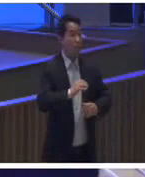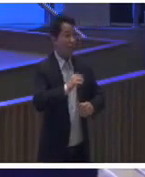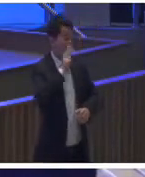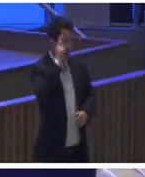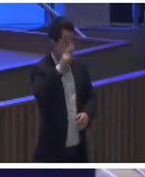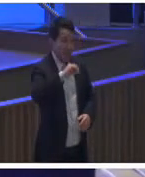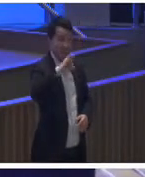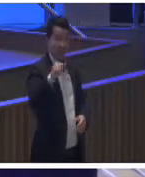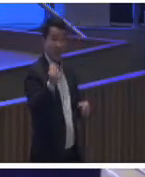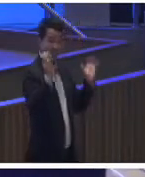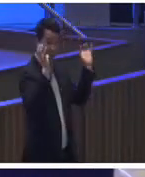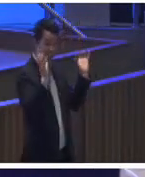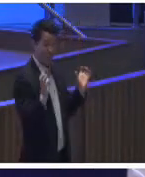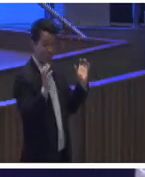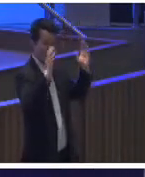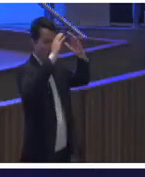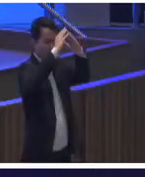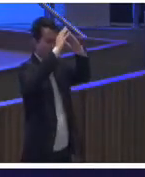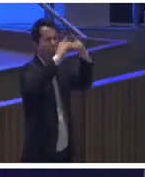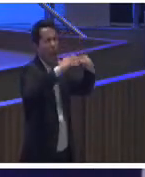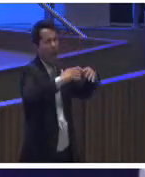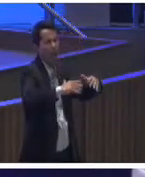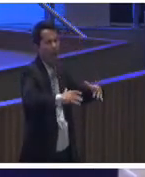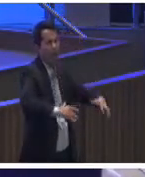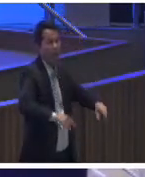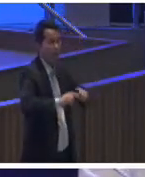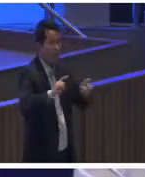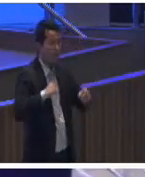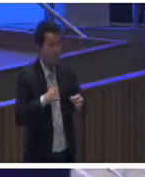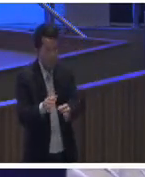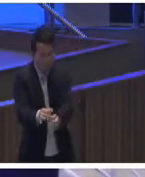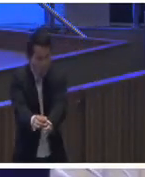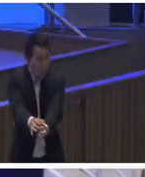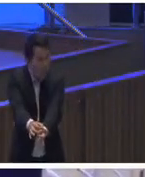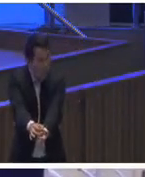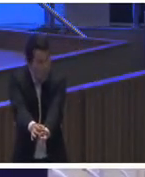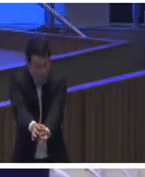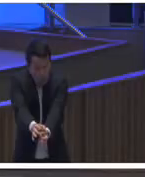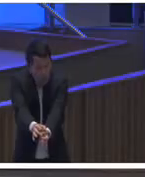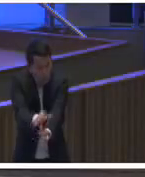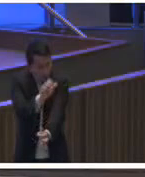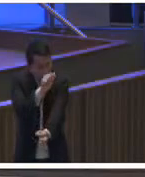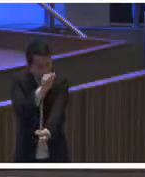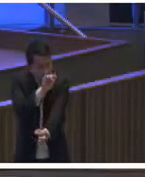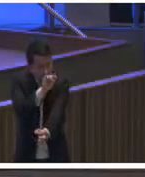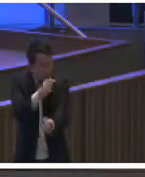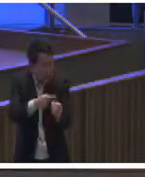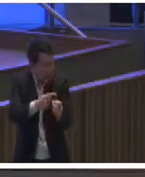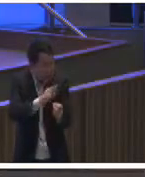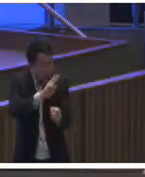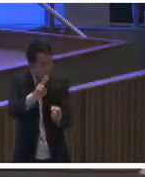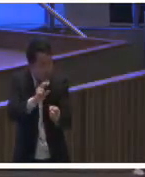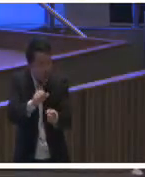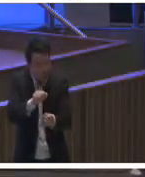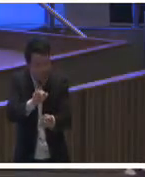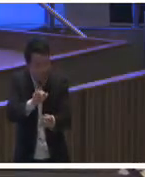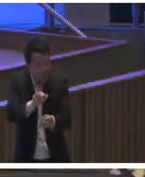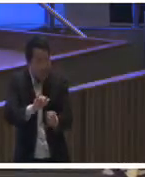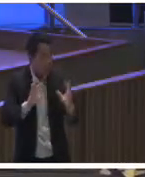daquela região, e agora eles vão enfrentar a cidade de Ai, uma cidadezinha pequenininha. Todo mundo sabia, não tem jeito, nós vamos ganhar essa